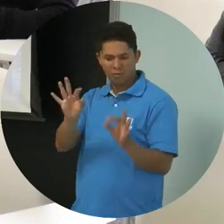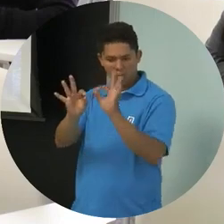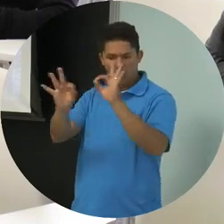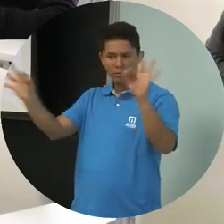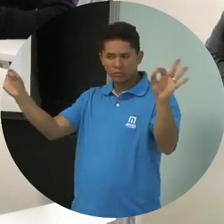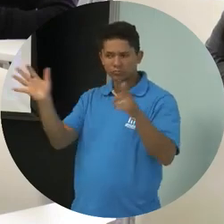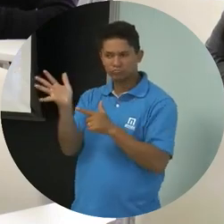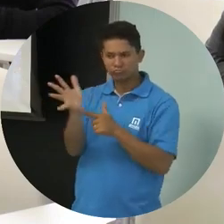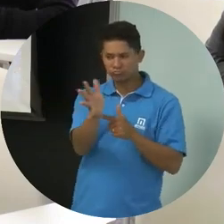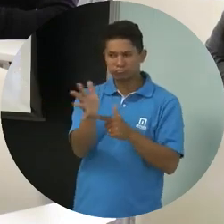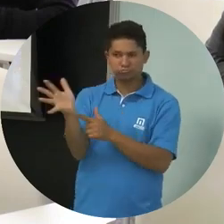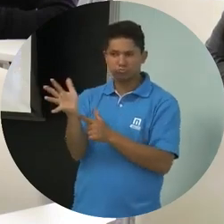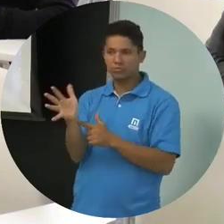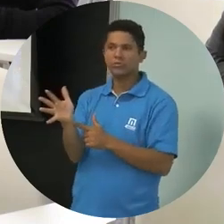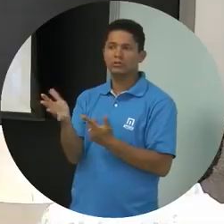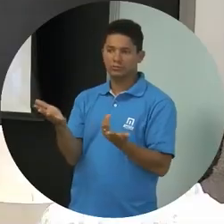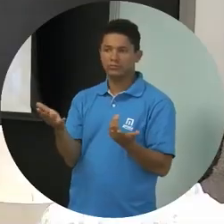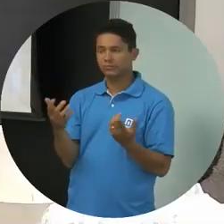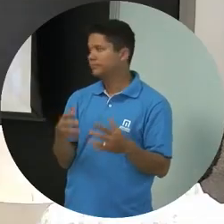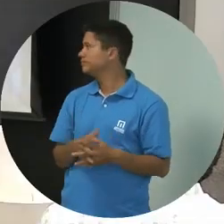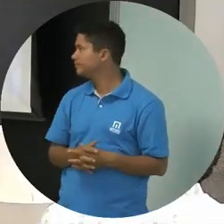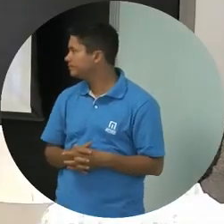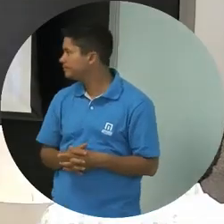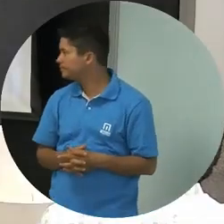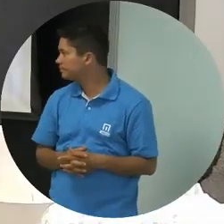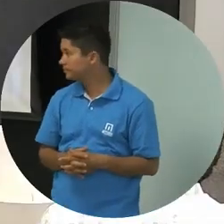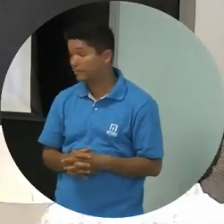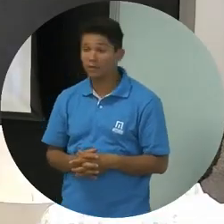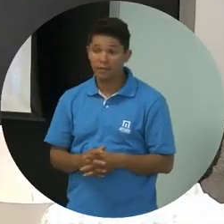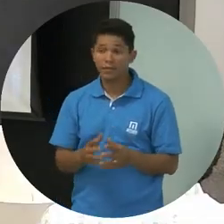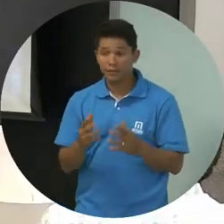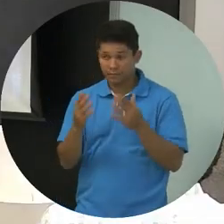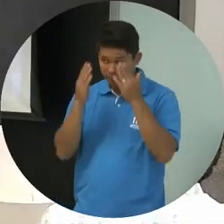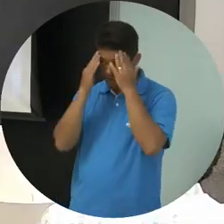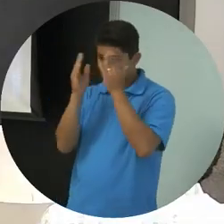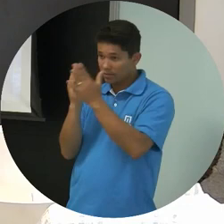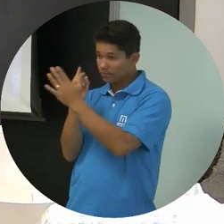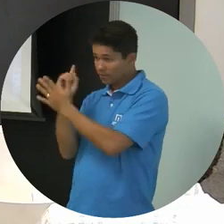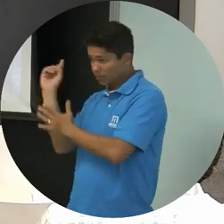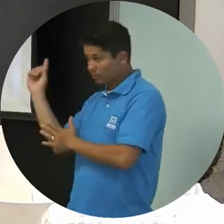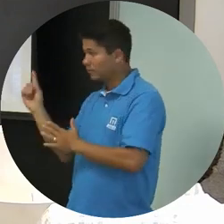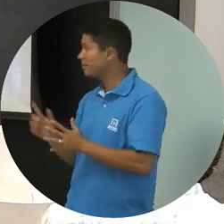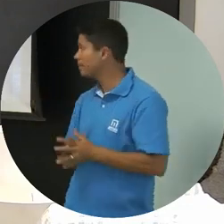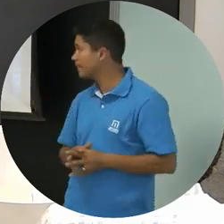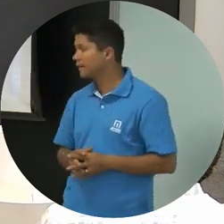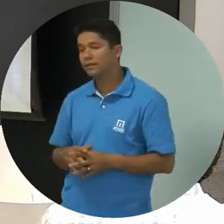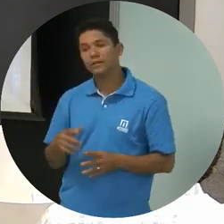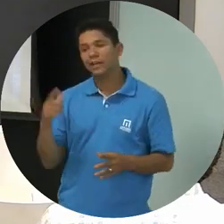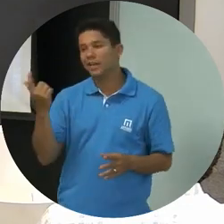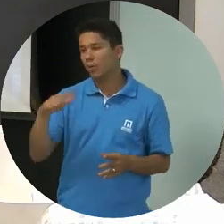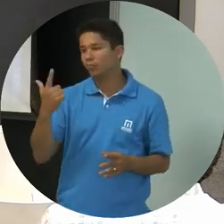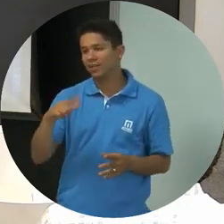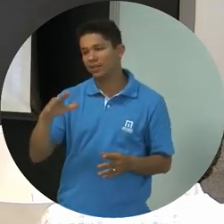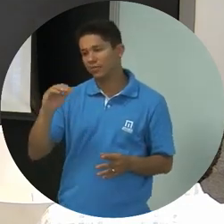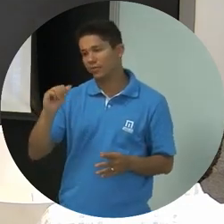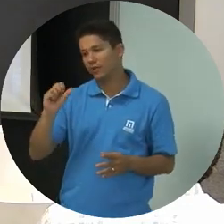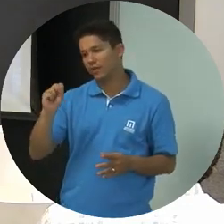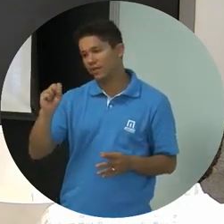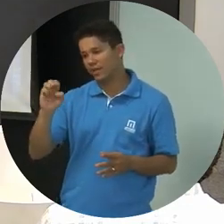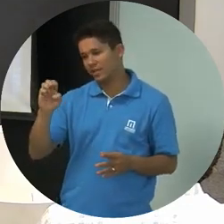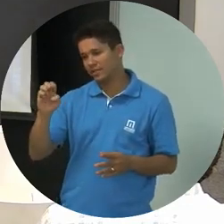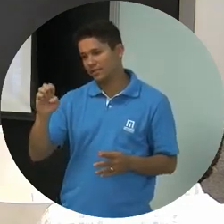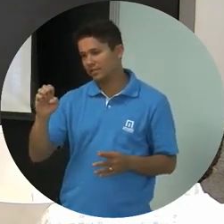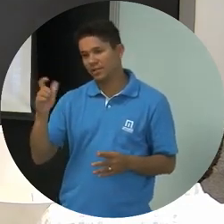esses casos específicos? Tá ok. Obrigado pela pergunta. Não existe ainda um case, mas já existe um escopo,